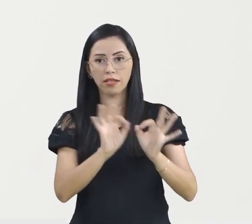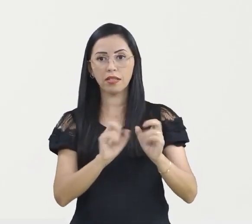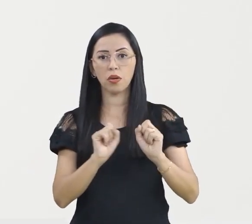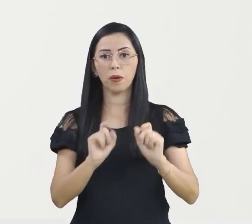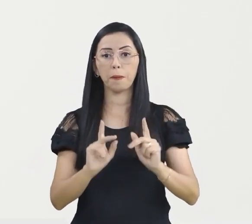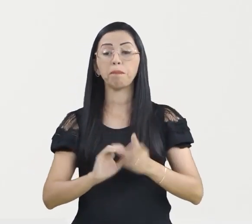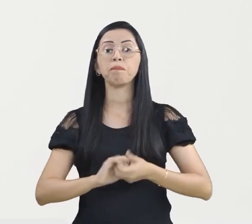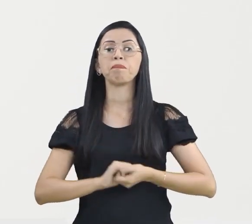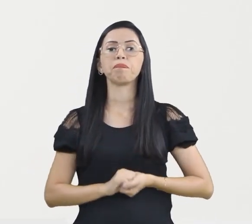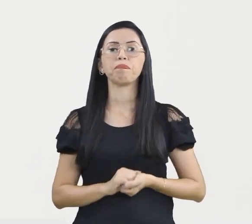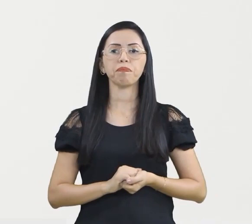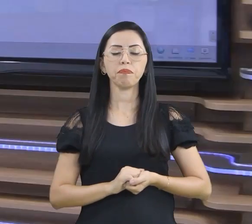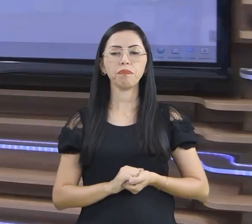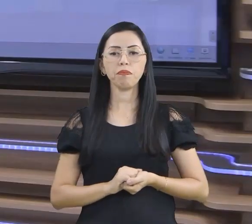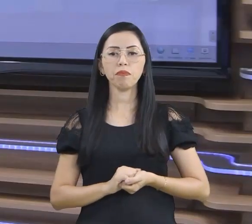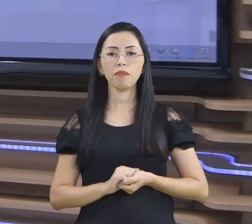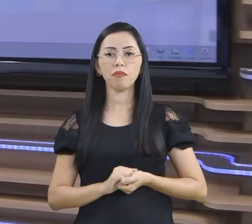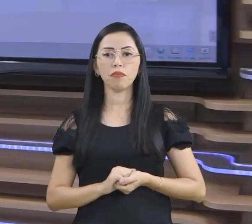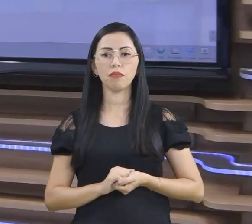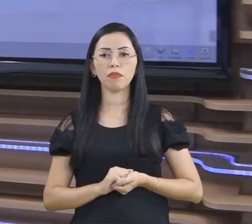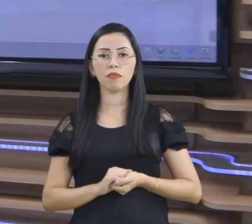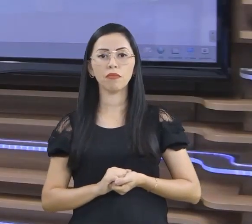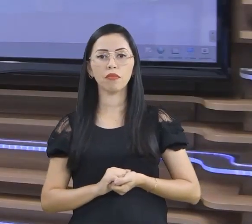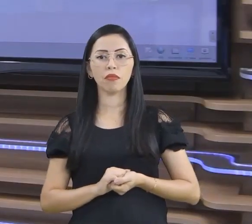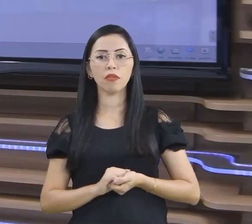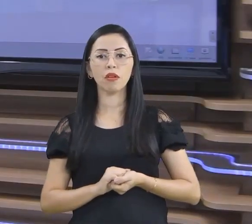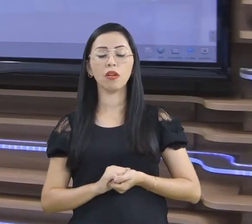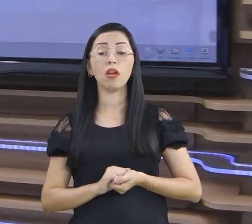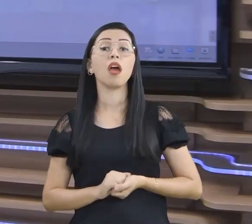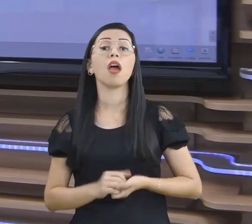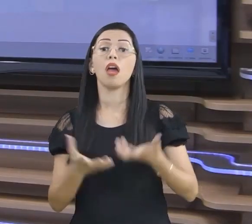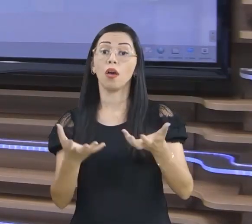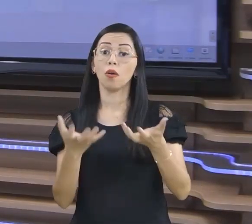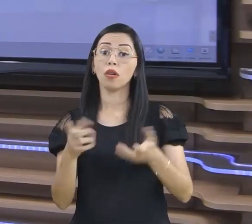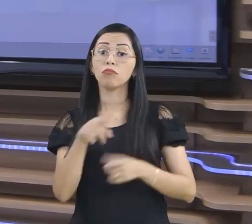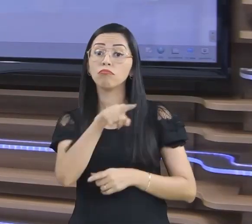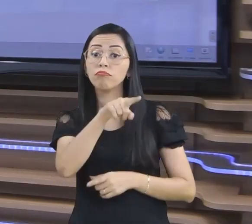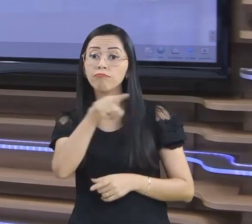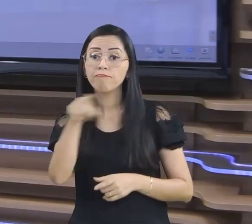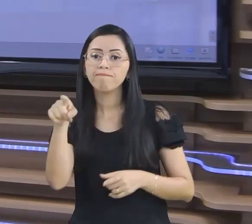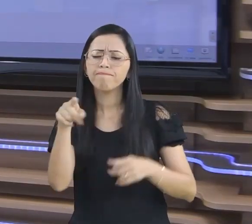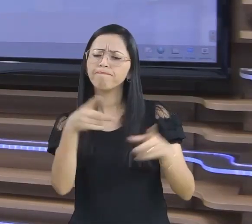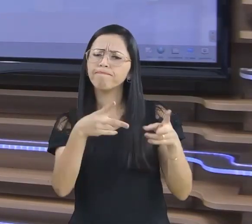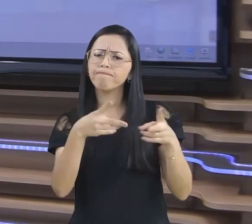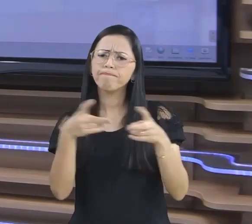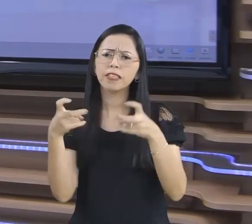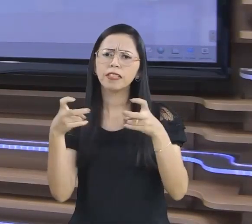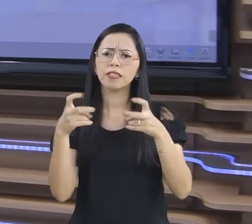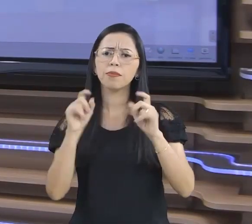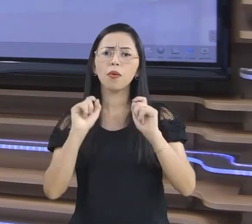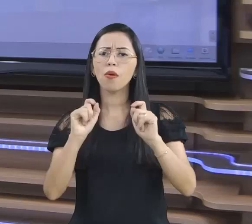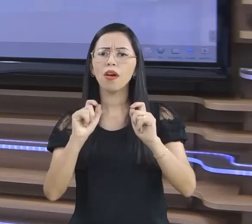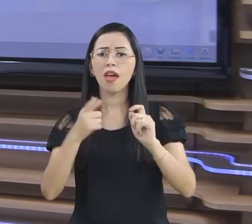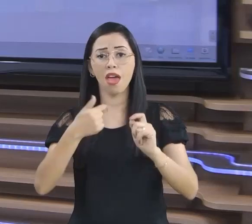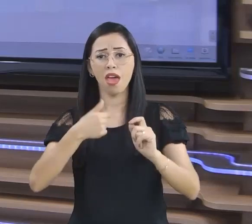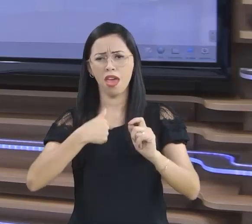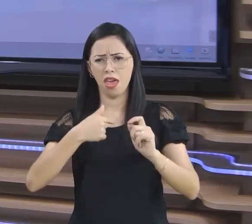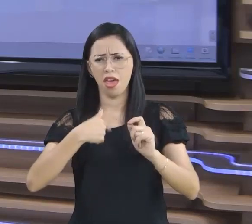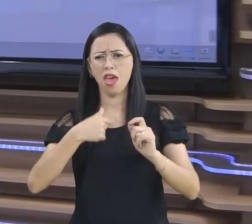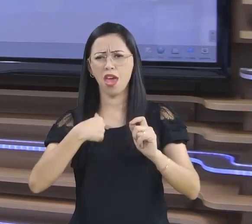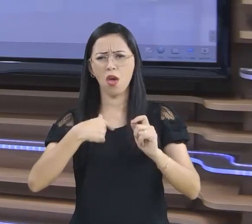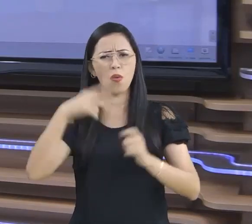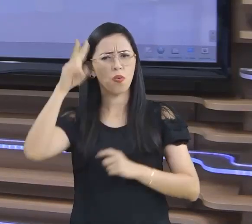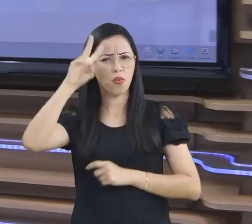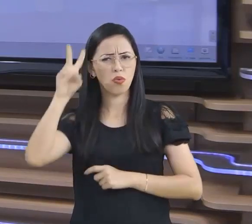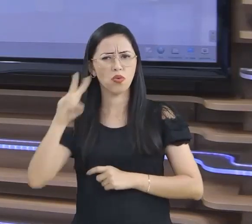lá. O que que eu quero que vocês percebam? Aquele momento que eu contei a história, eu estava contando a